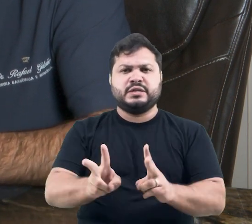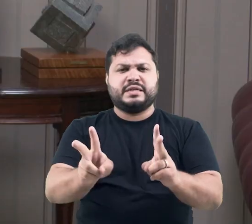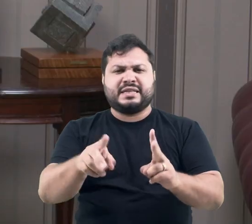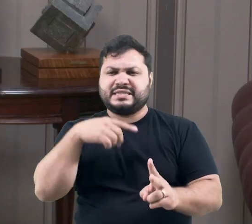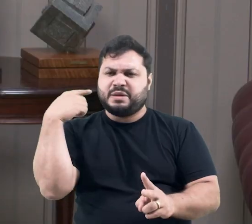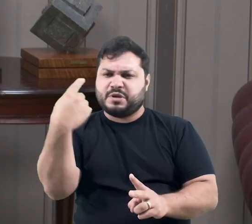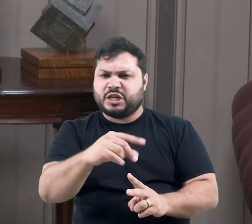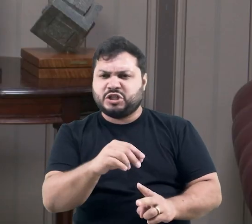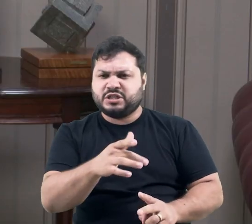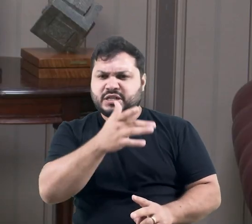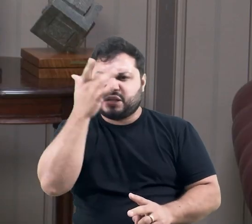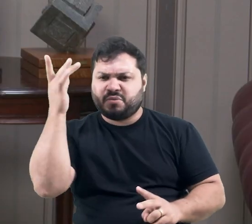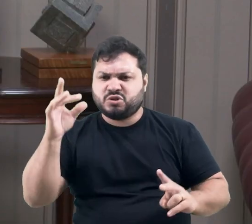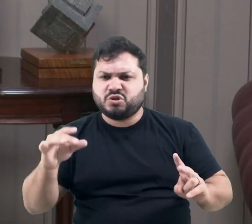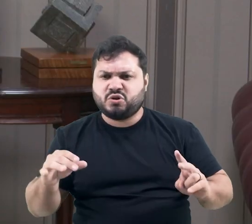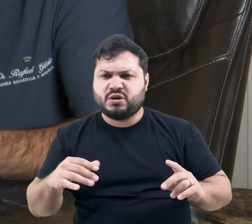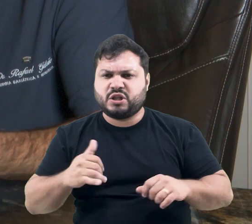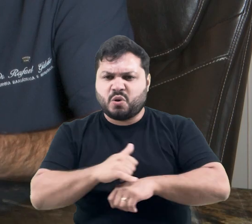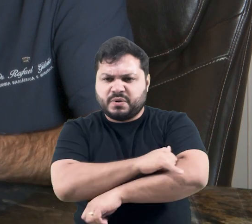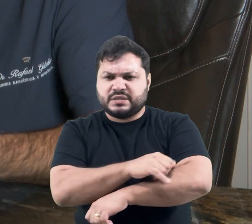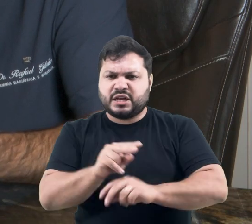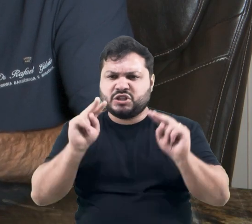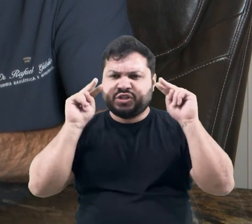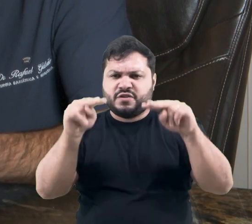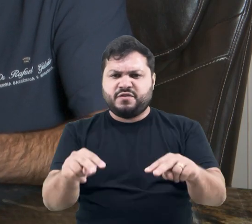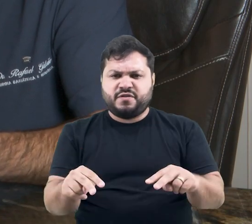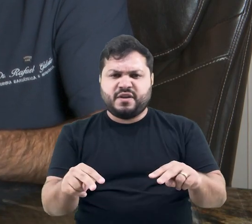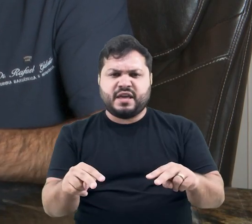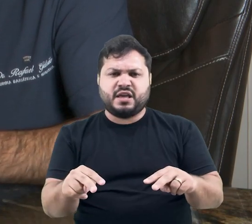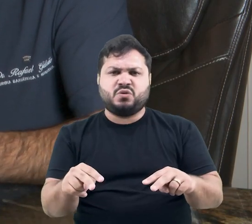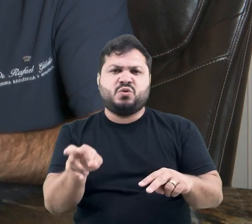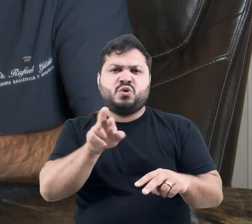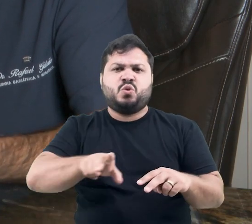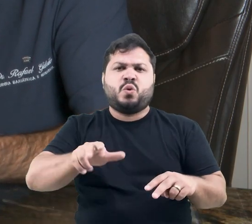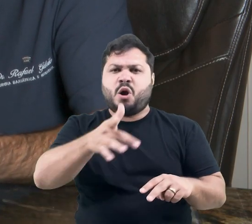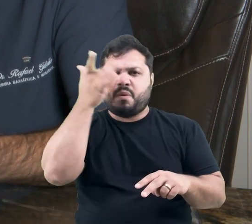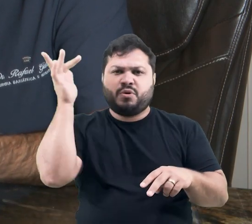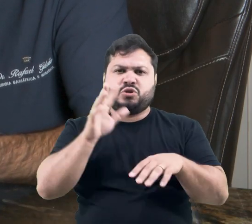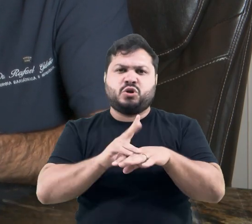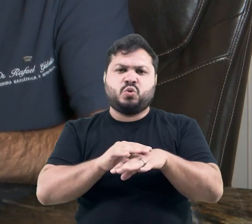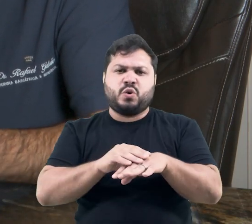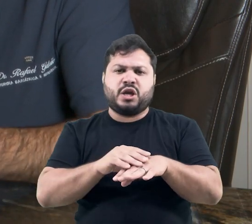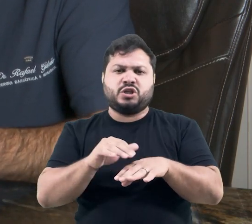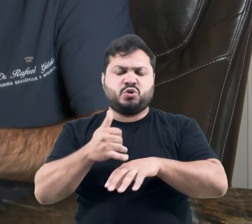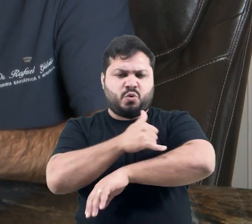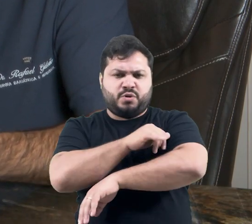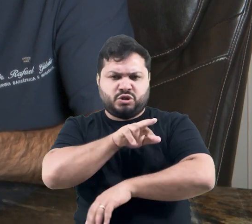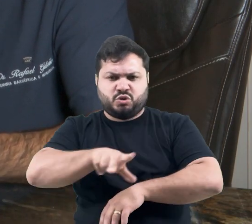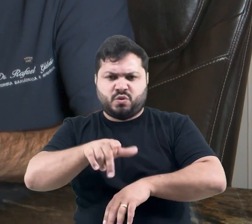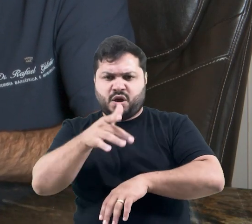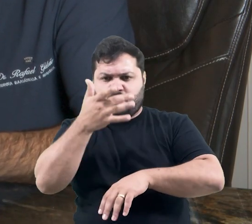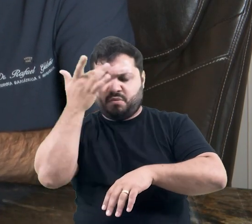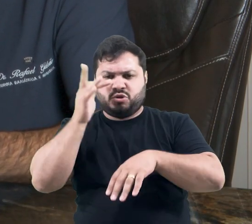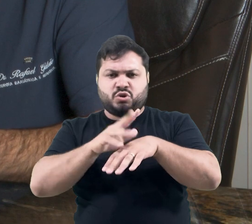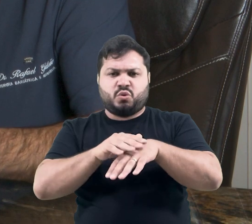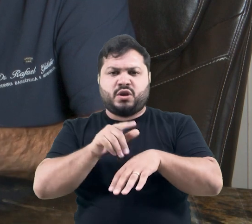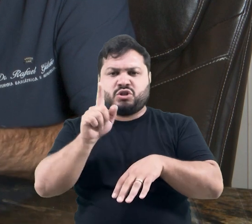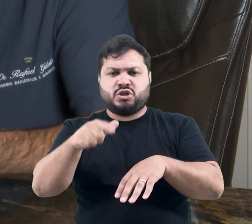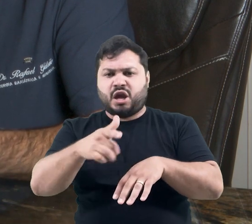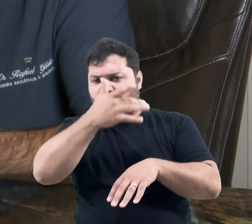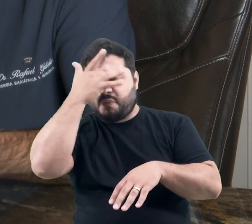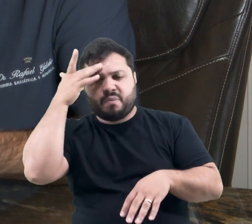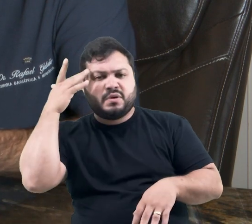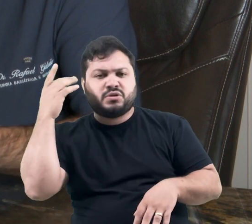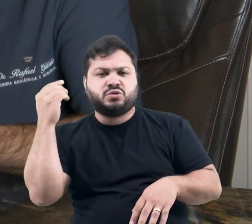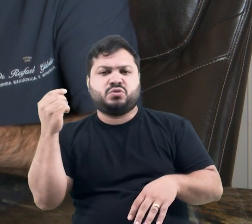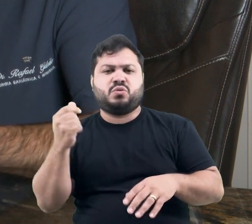sempre criticando o paciente com obesidade, vendo esse paciente não como uma pessoa doente. O obeso não é visto como uma pessoa doente, o obeso é visto